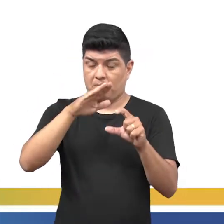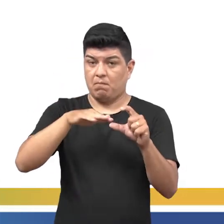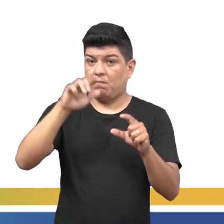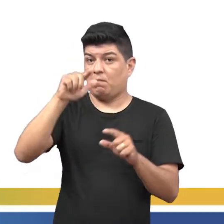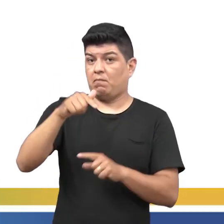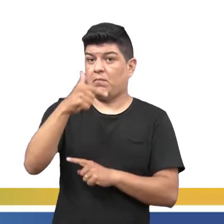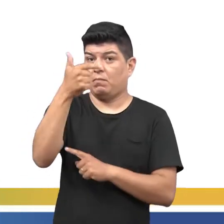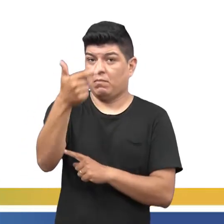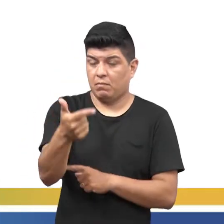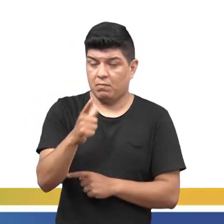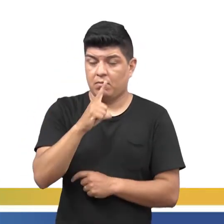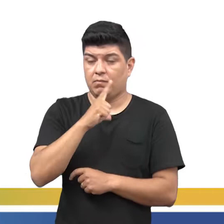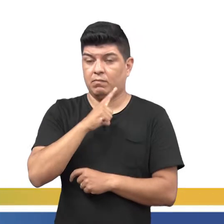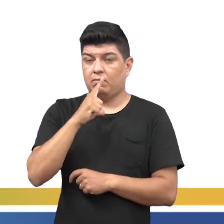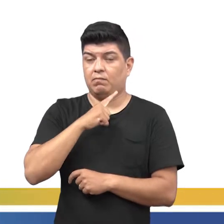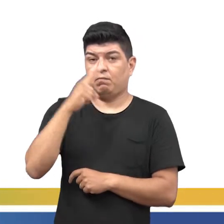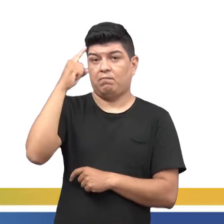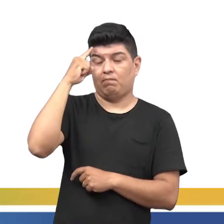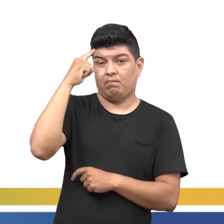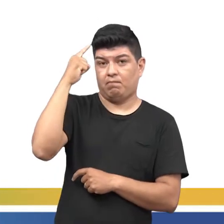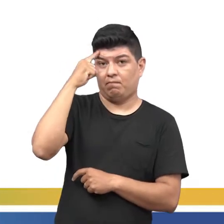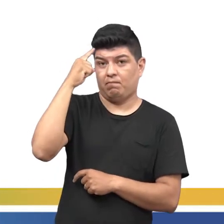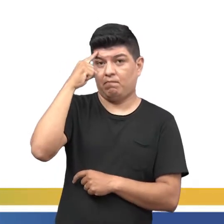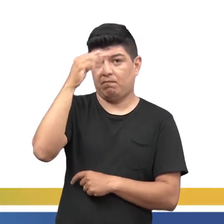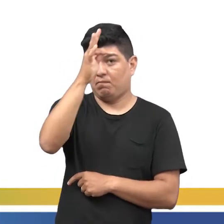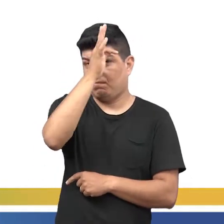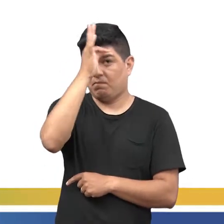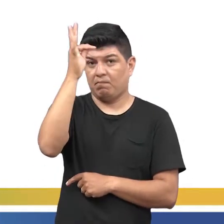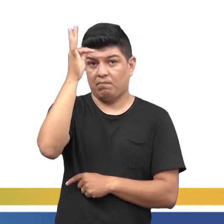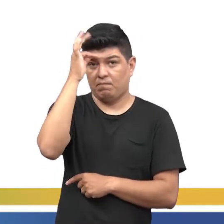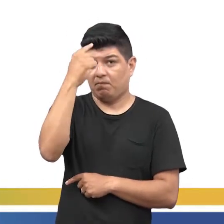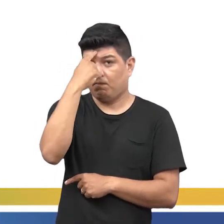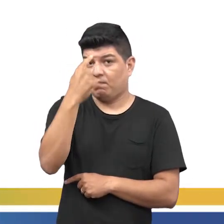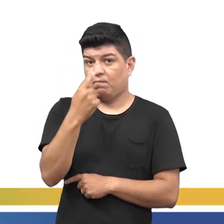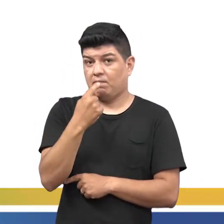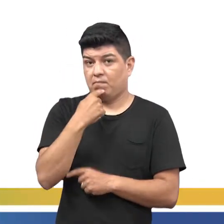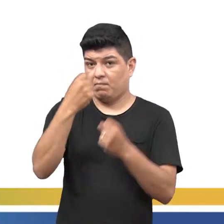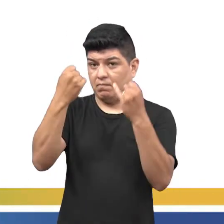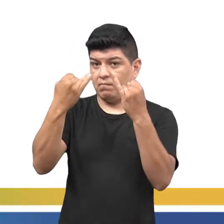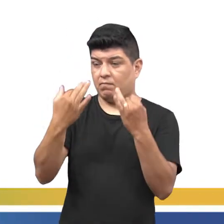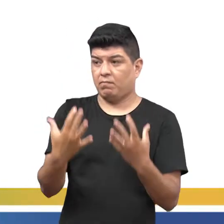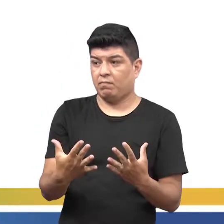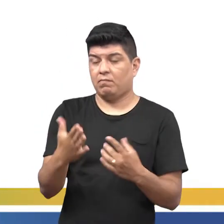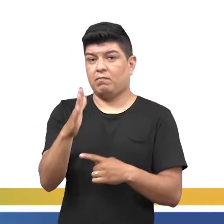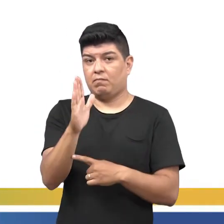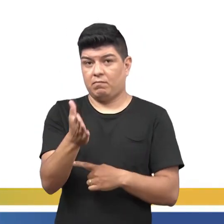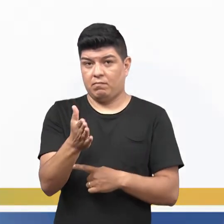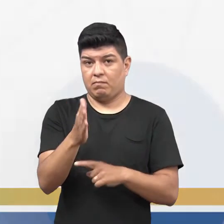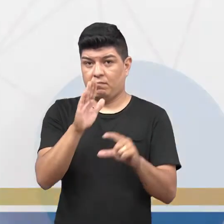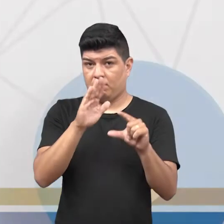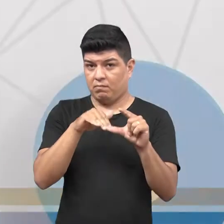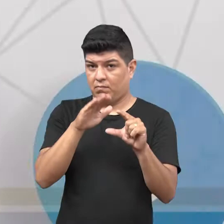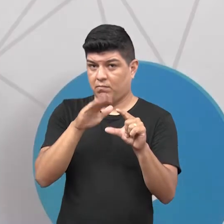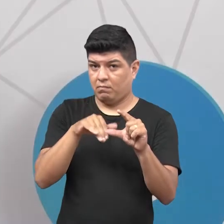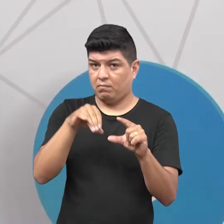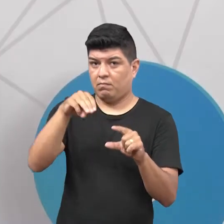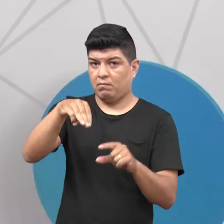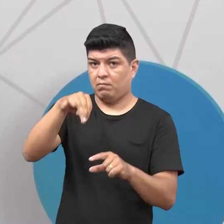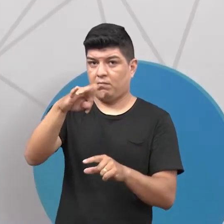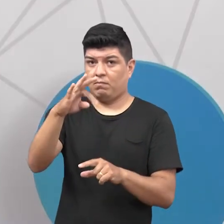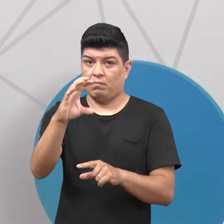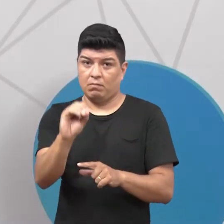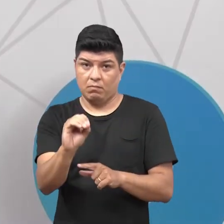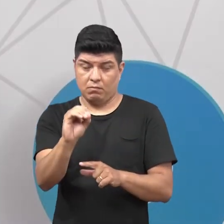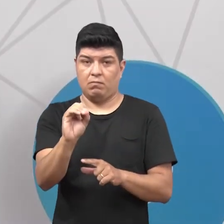que nós vamos ter o pensamento filosófico. Então essa imagem ela já nos diz alguma coisa, colocando o mito como alguma coisa